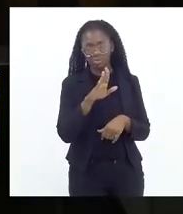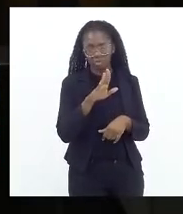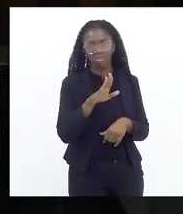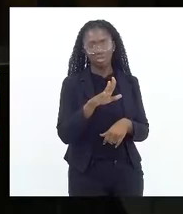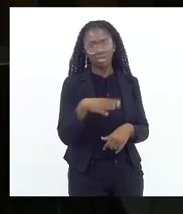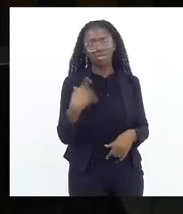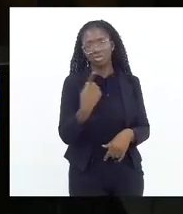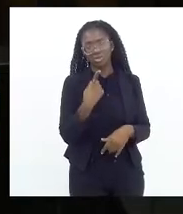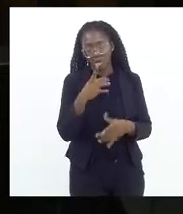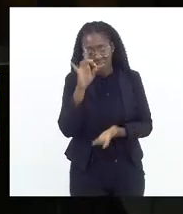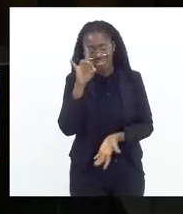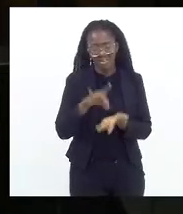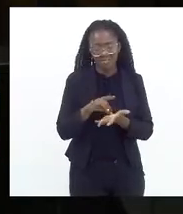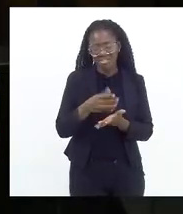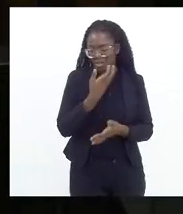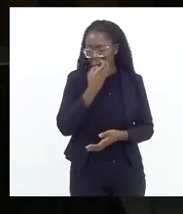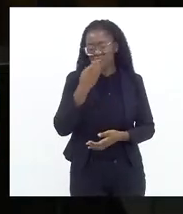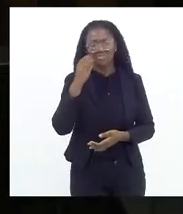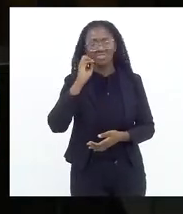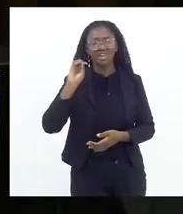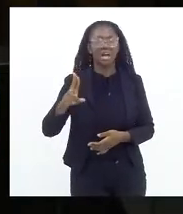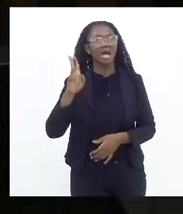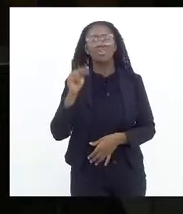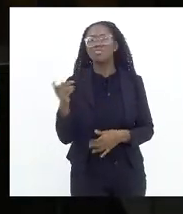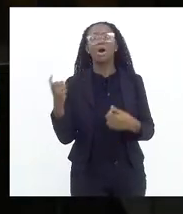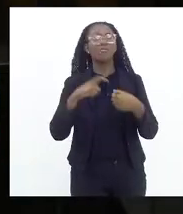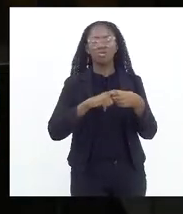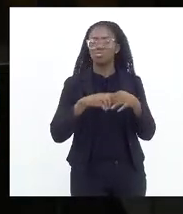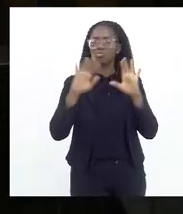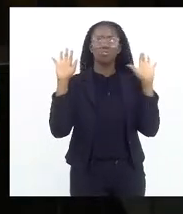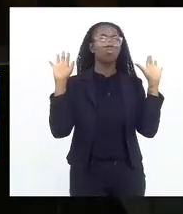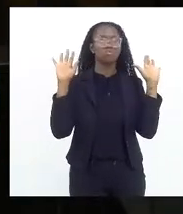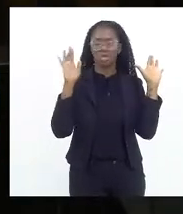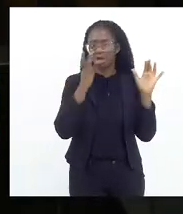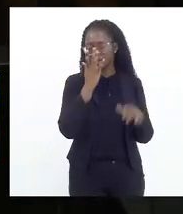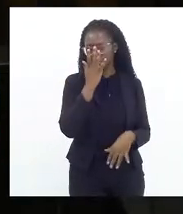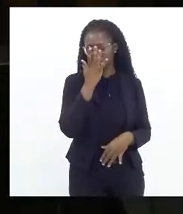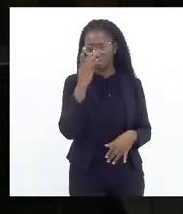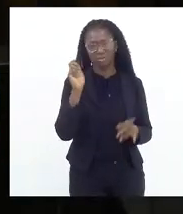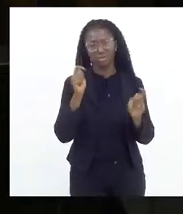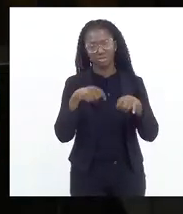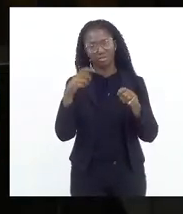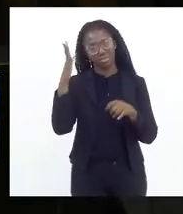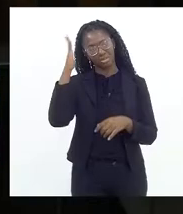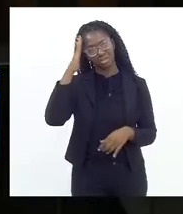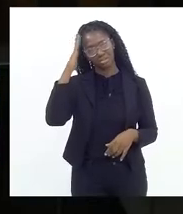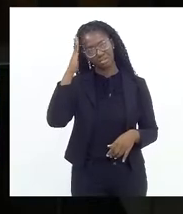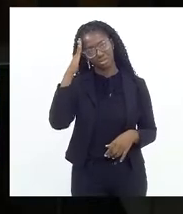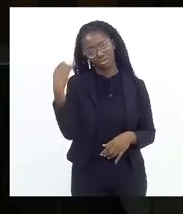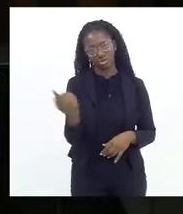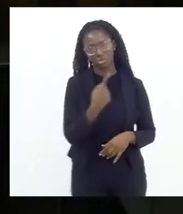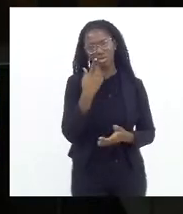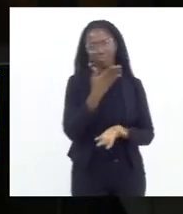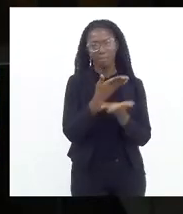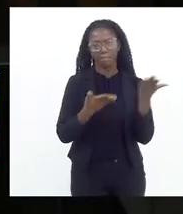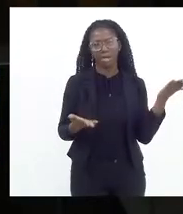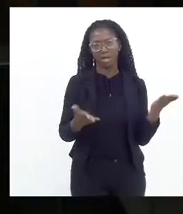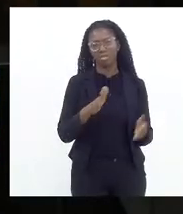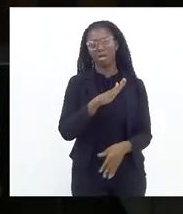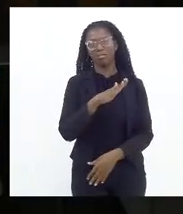tirar de forma definitiva, talvez. Vamos poder tirar sabendo que não vamos perder tantas